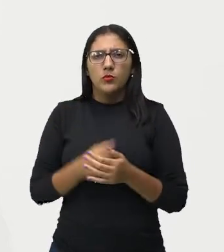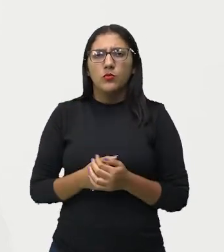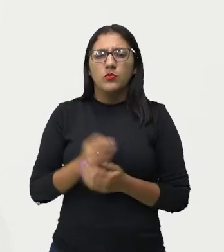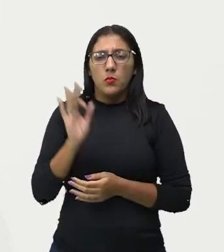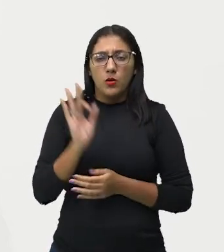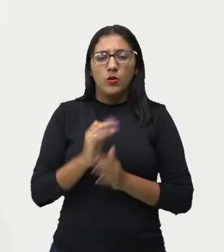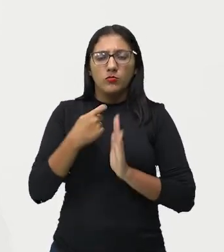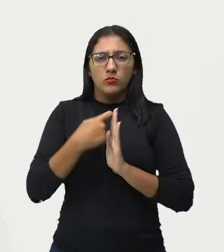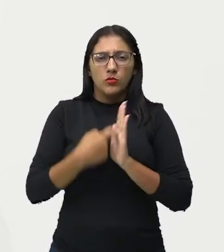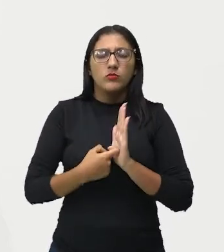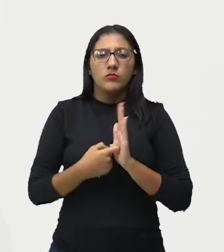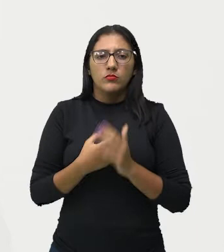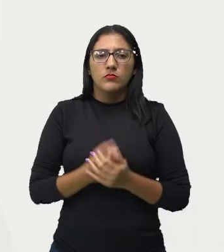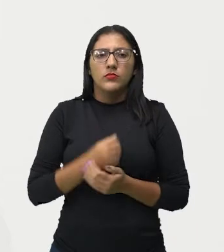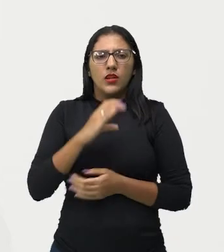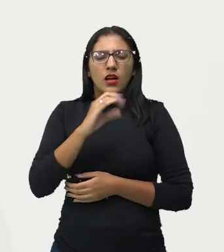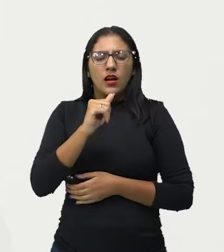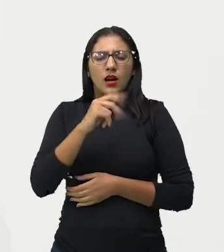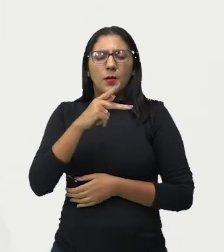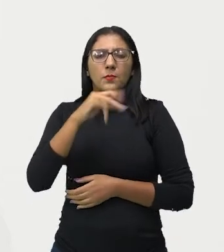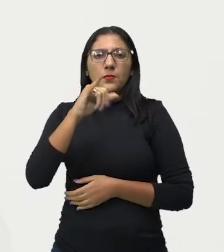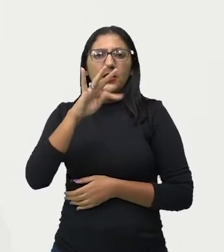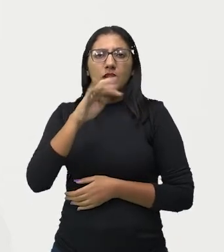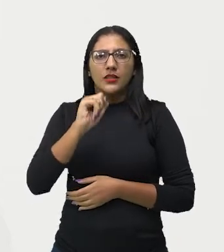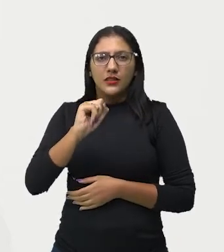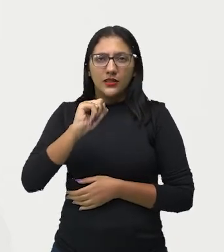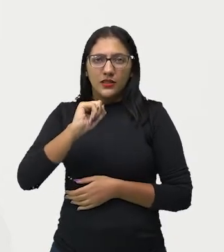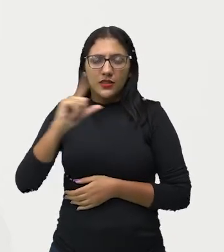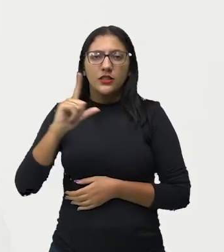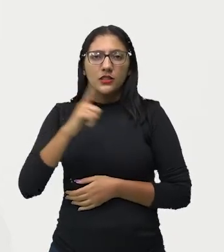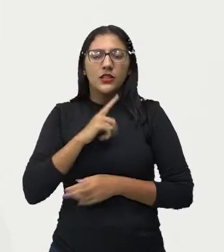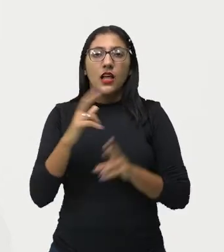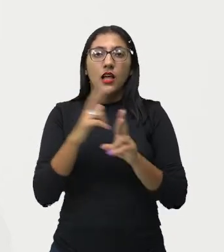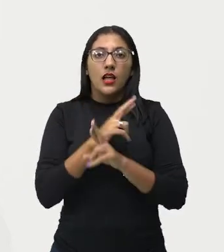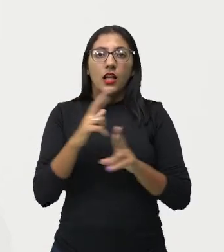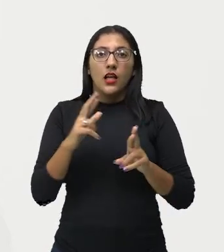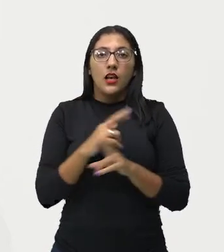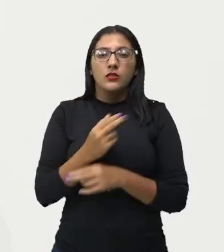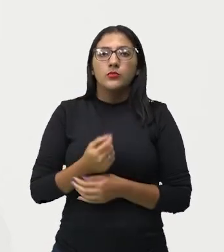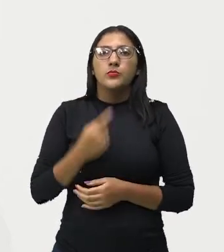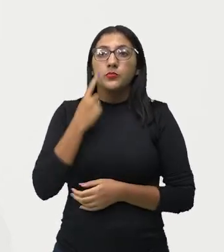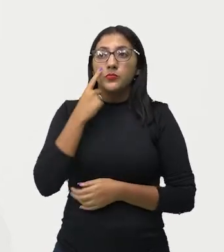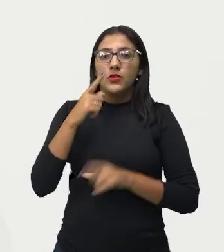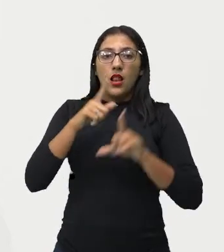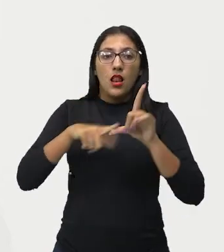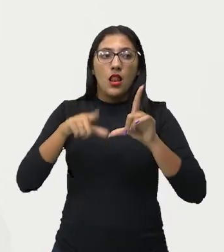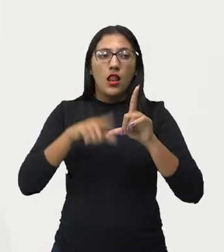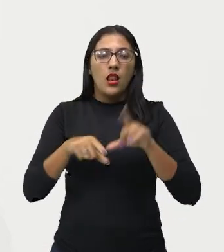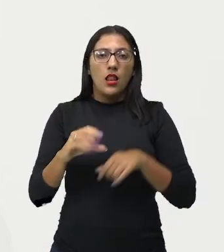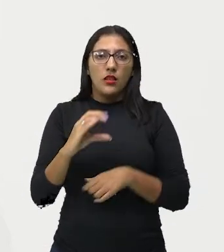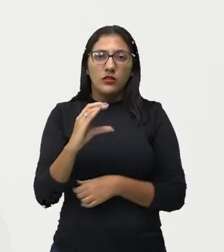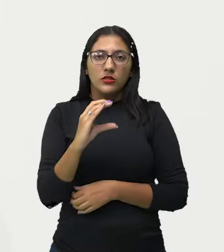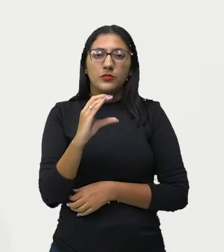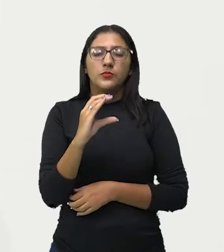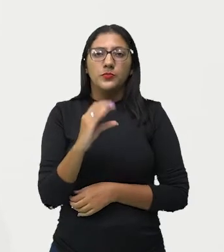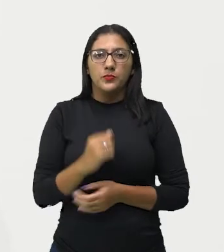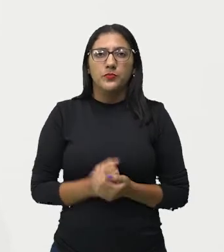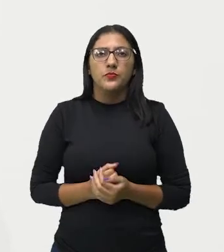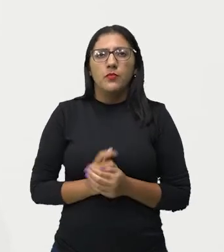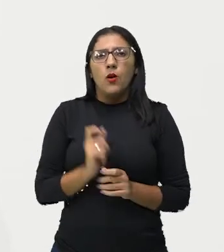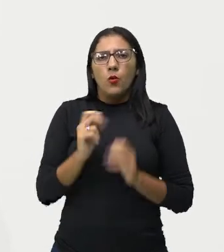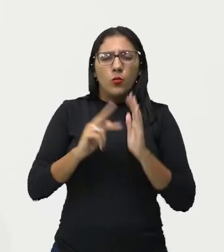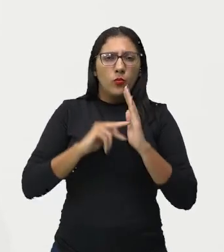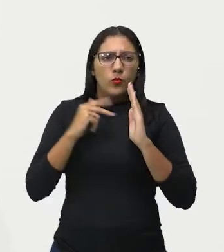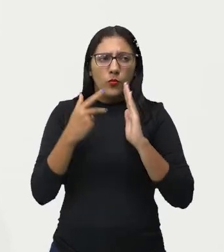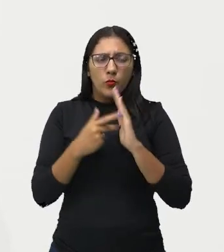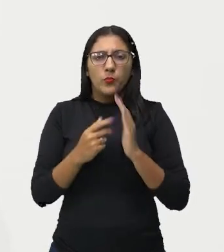só, capital nós vamos representar pela letra C. Tem que ficar claro para você. O que é capital? É